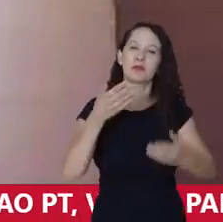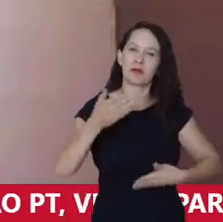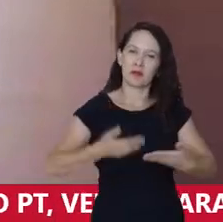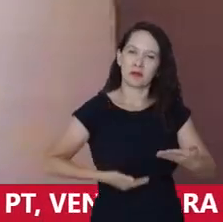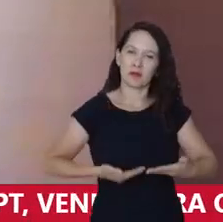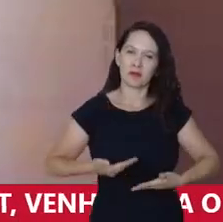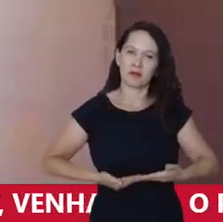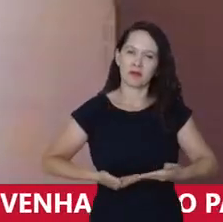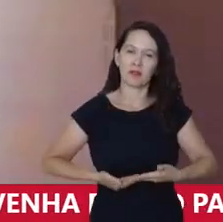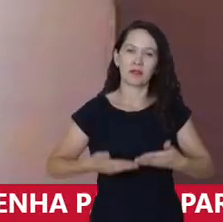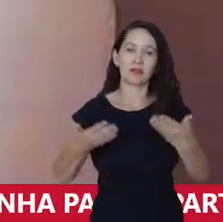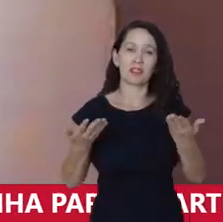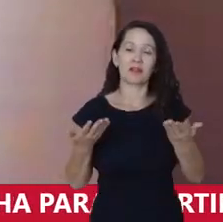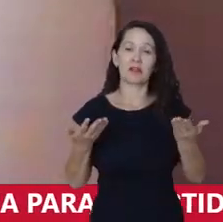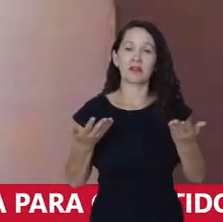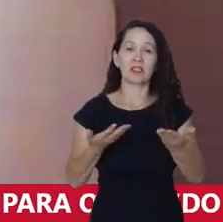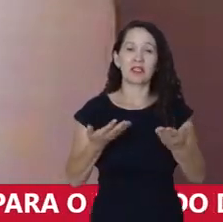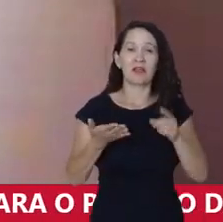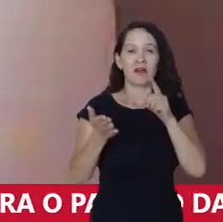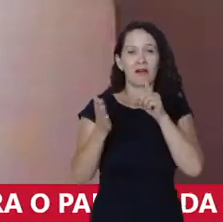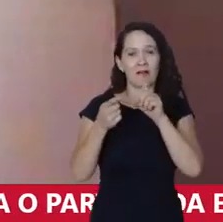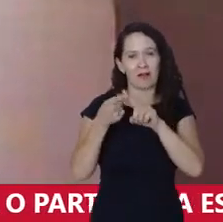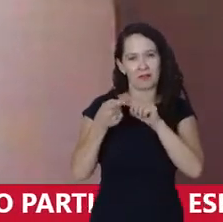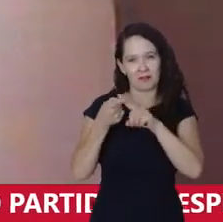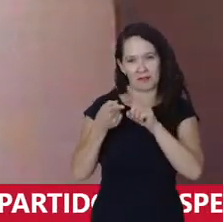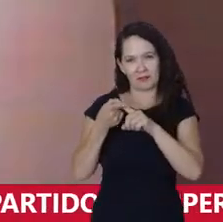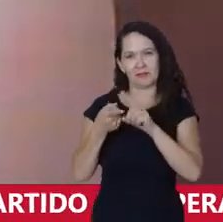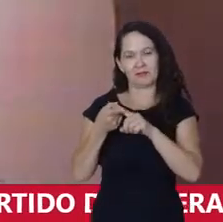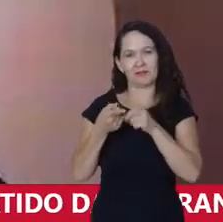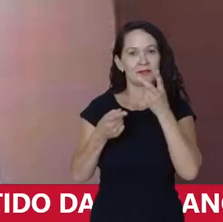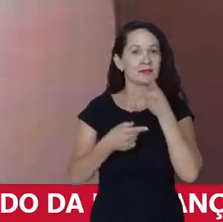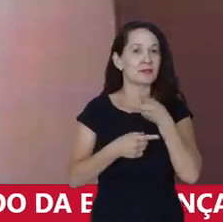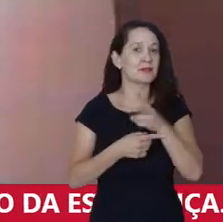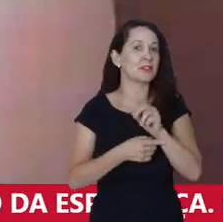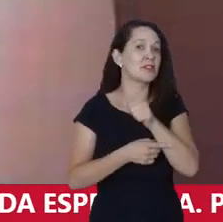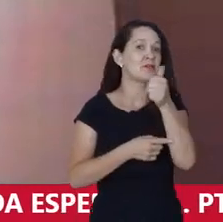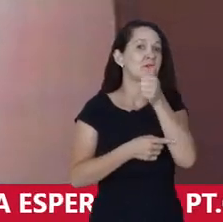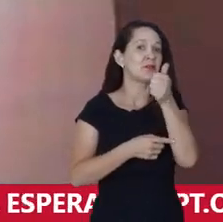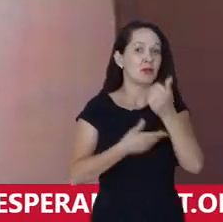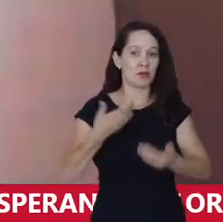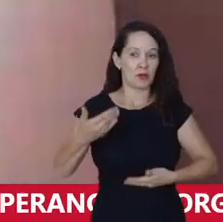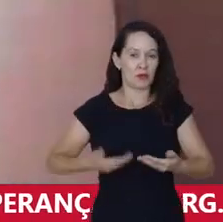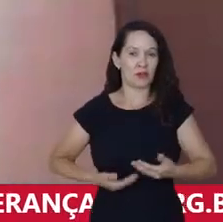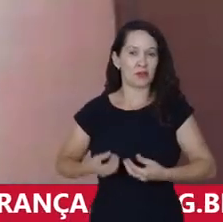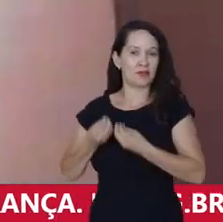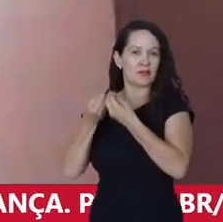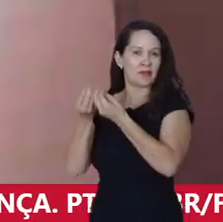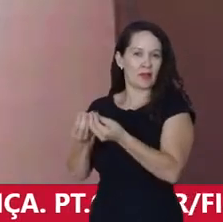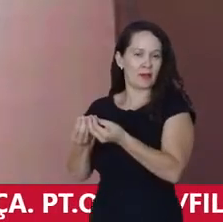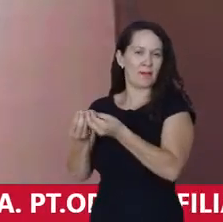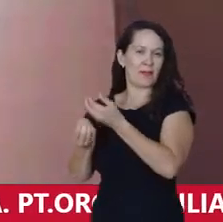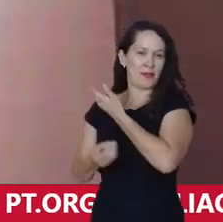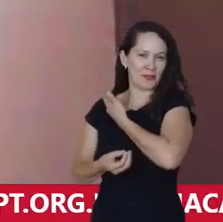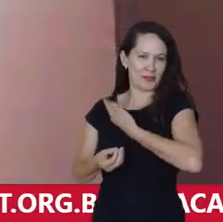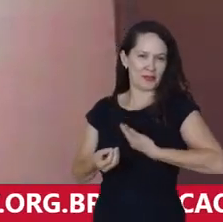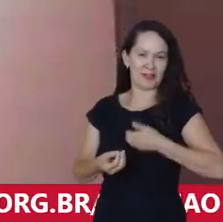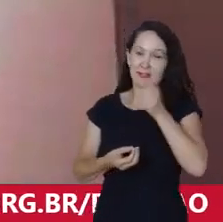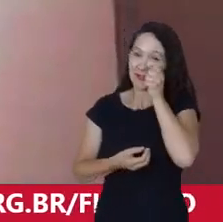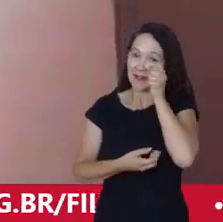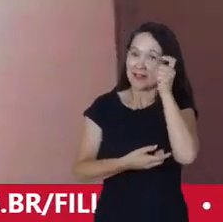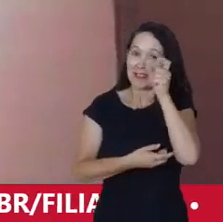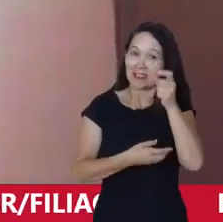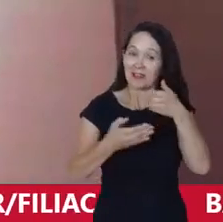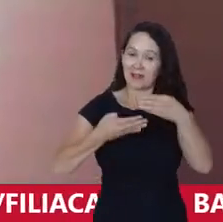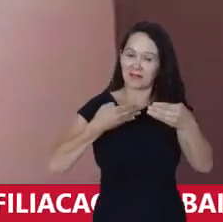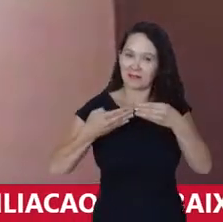de serviços estará completamente ameaçada. Ela estará sempre, em primeiro lugar, a serviço do governante e dos interesses do